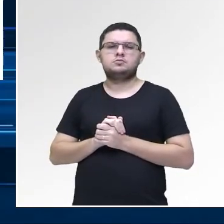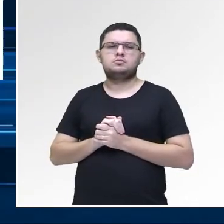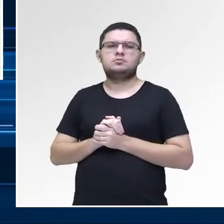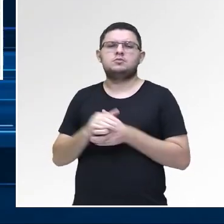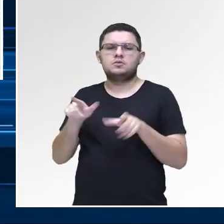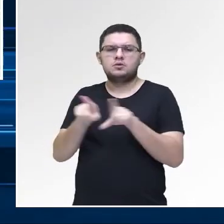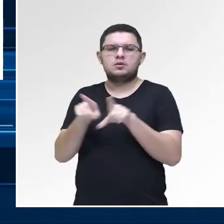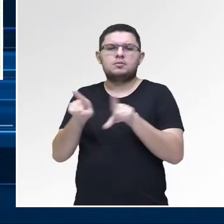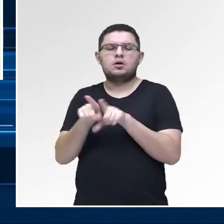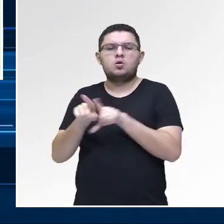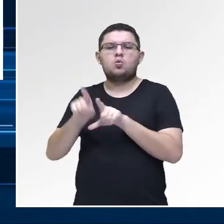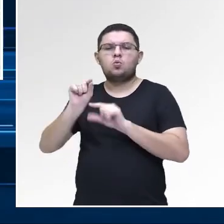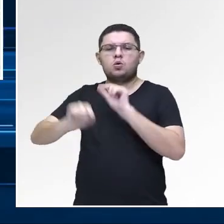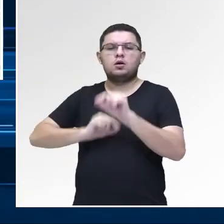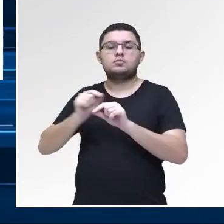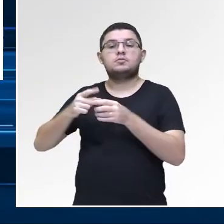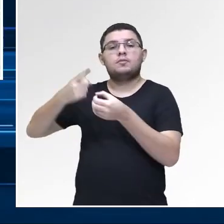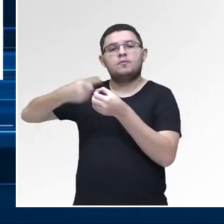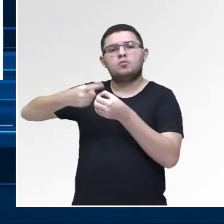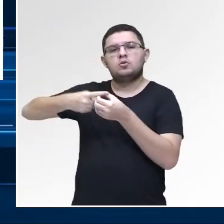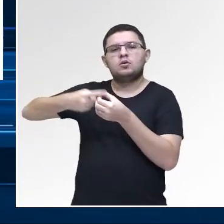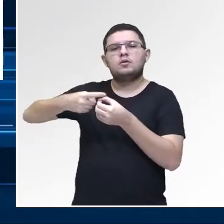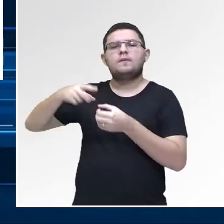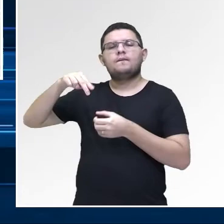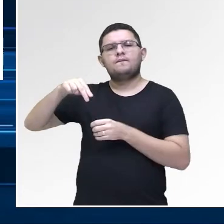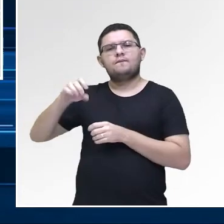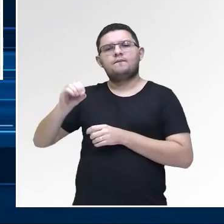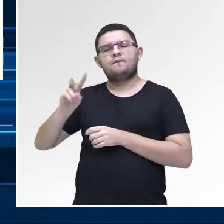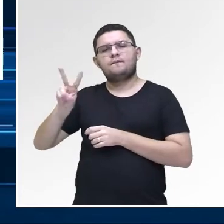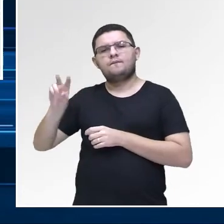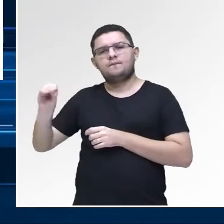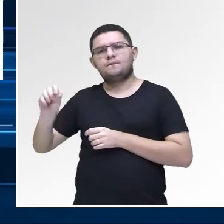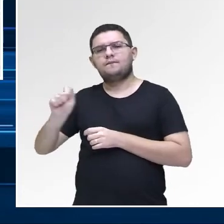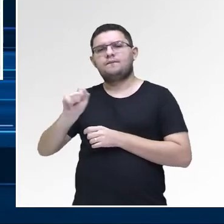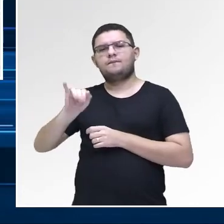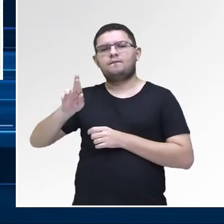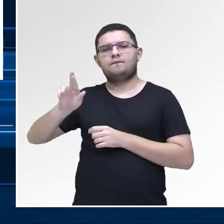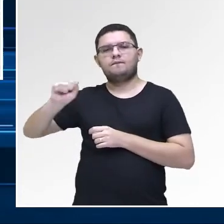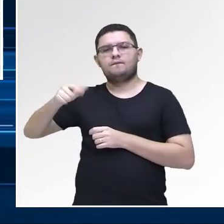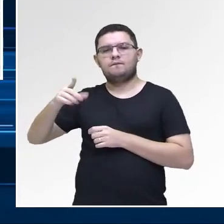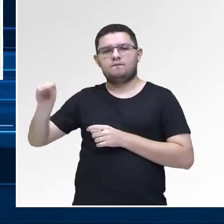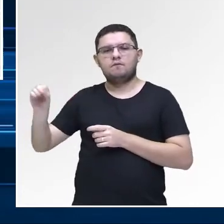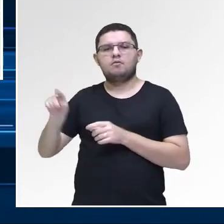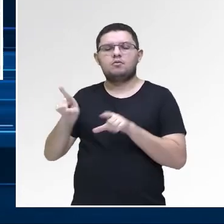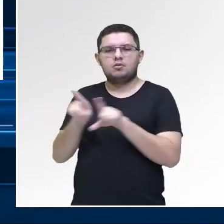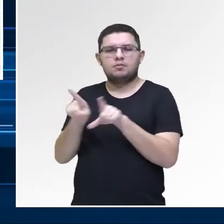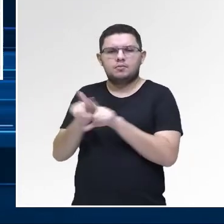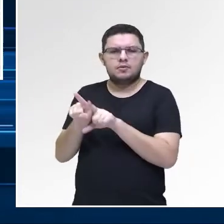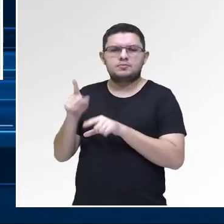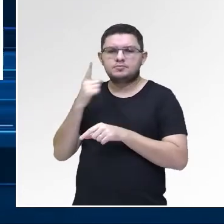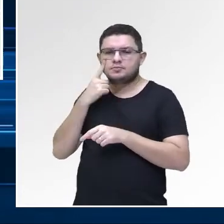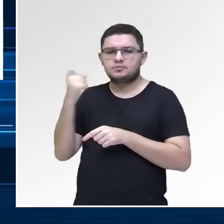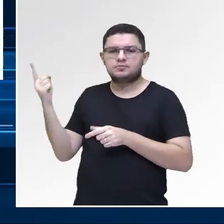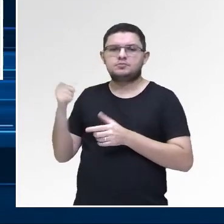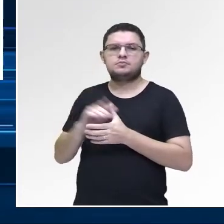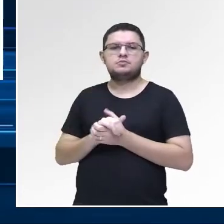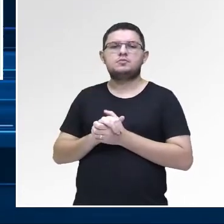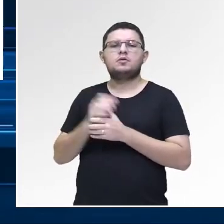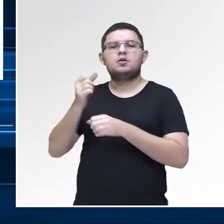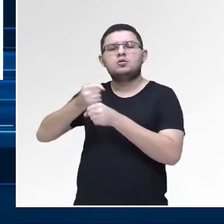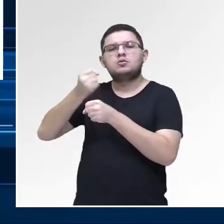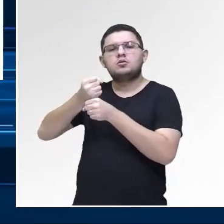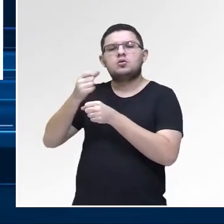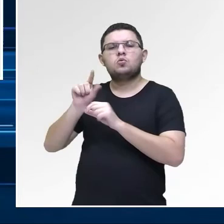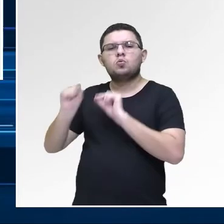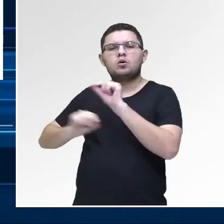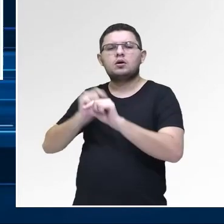de satélite de Novo Airão, que também, depois da construção da ponte, começou a estabelecer uma relação muito